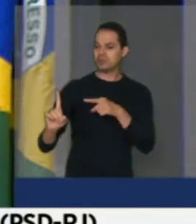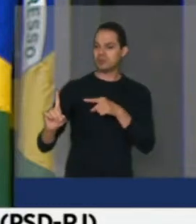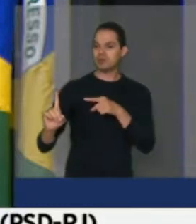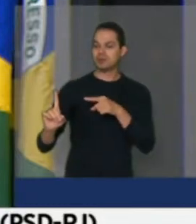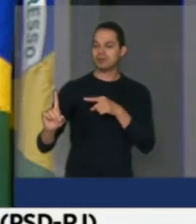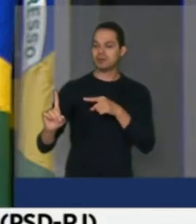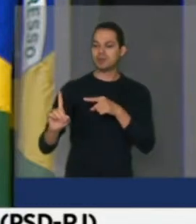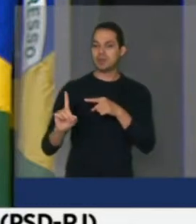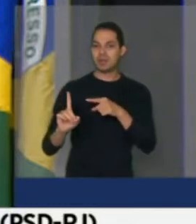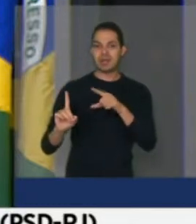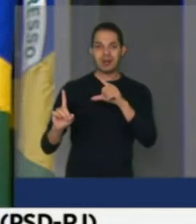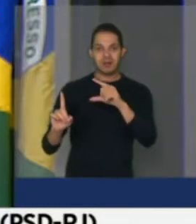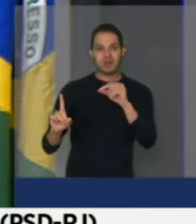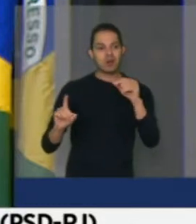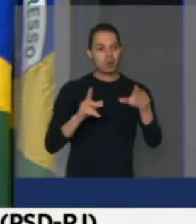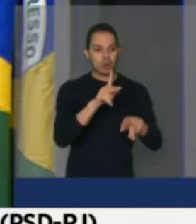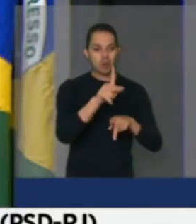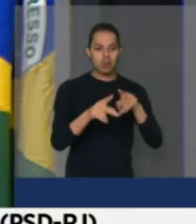legitimamente eleita.